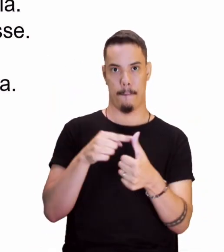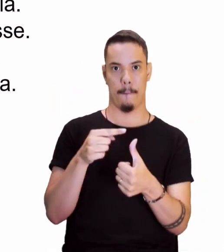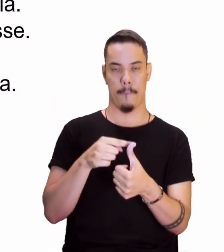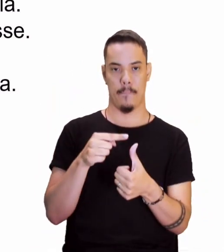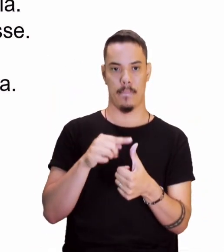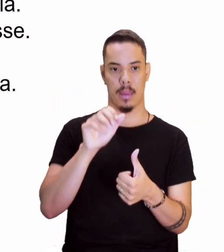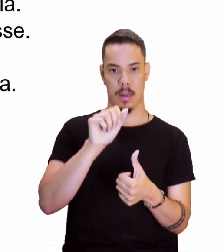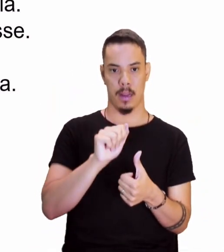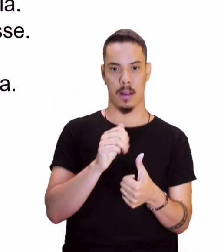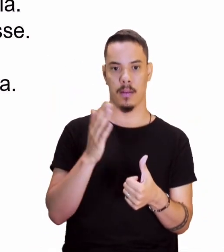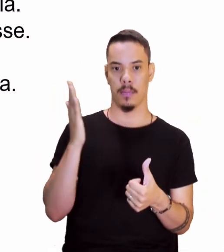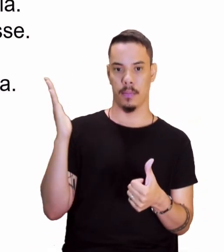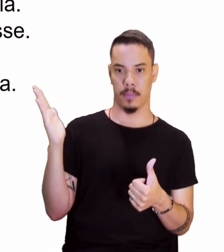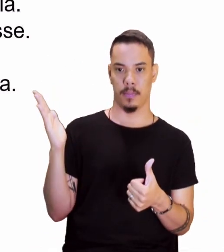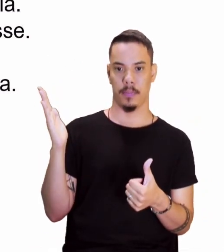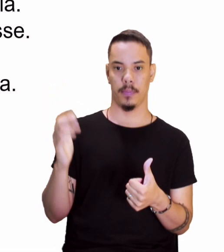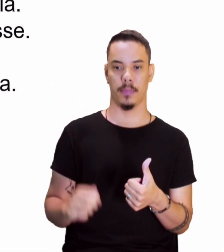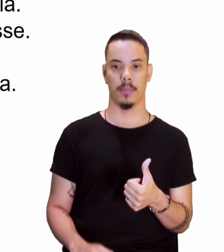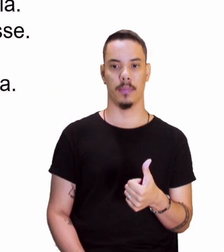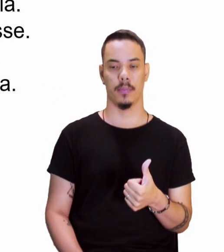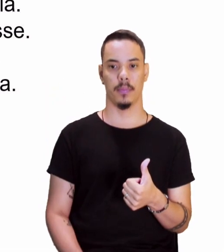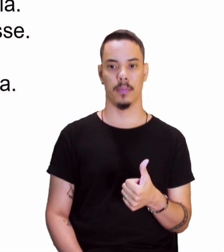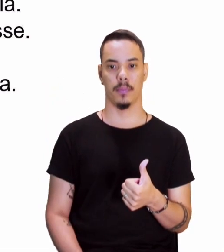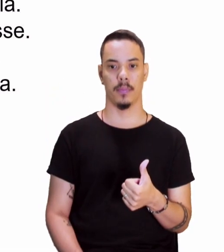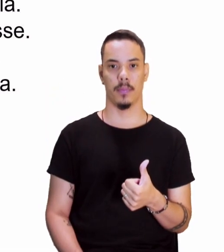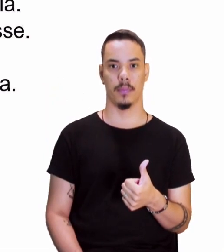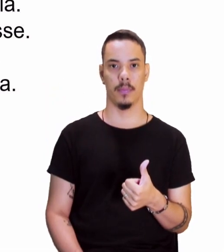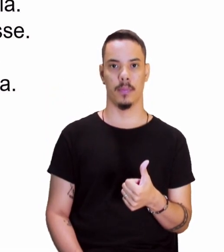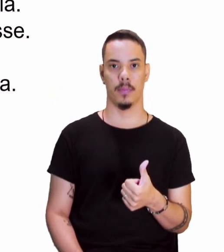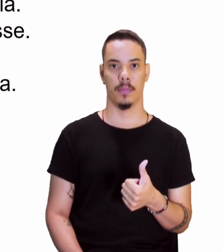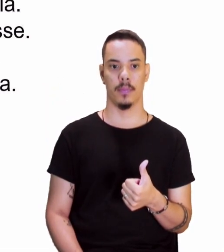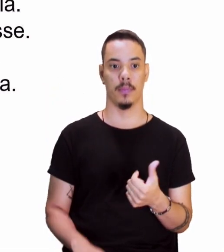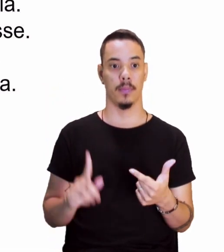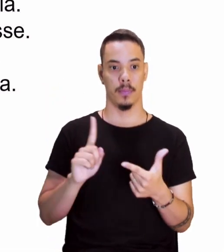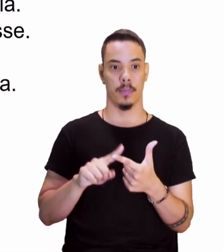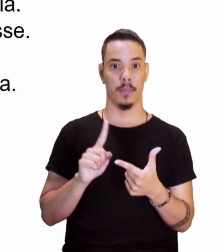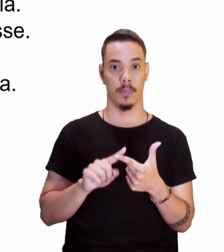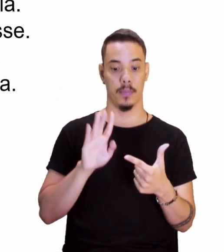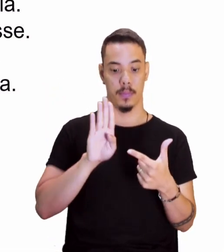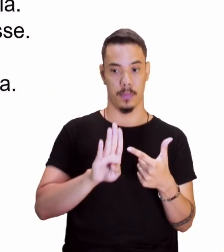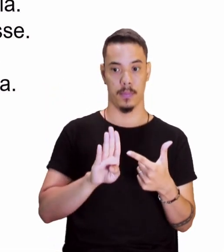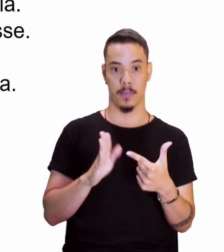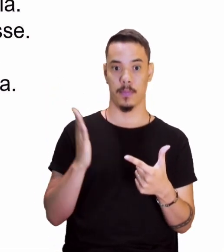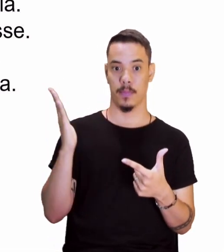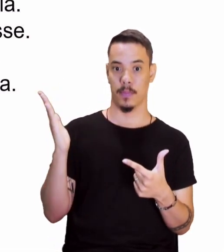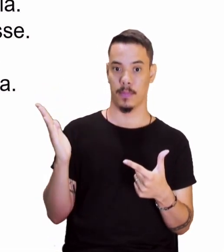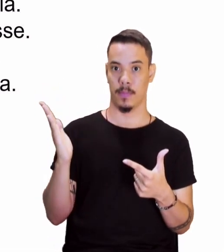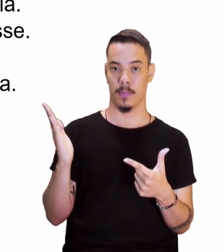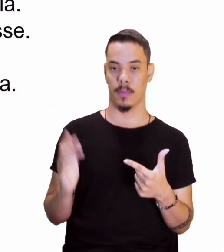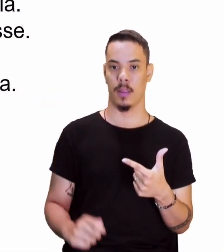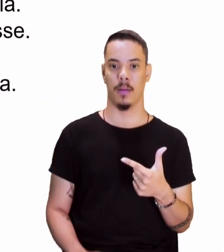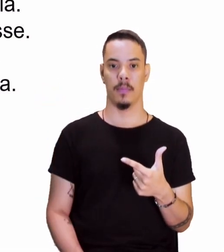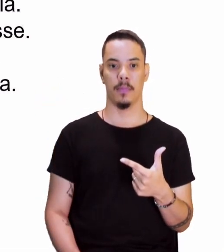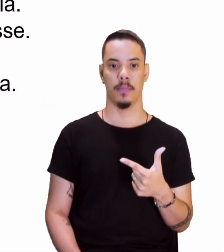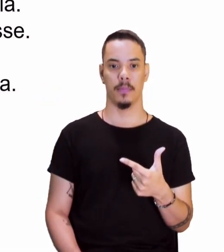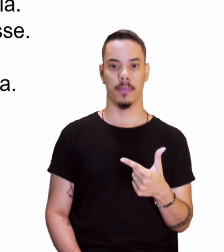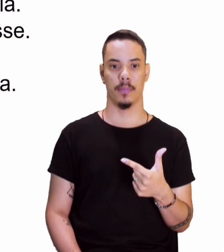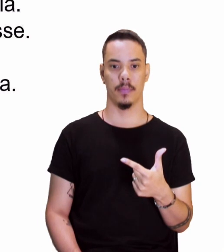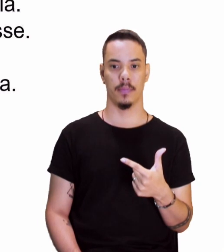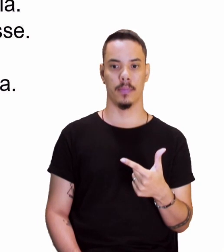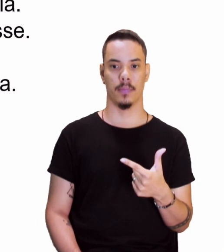surgiu rapaz nenhum que com ela se encantasse. B. Nunca soube de rapaz nenhum